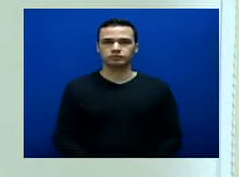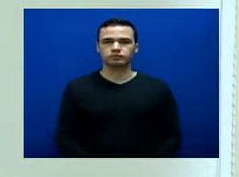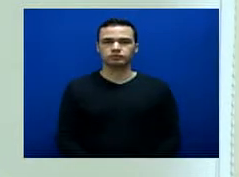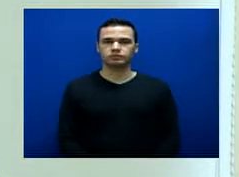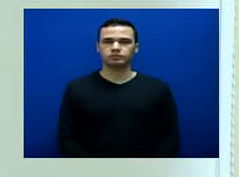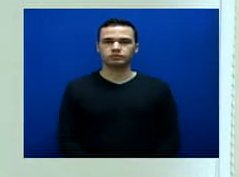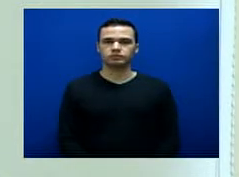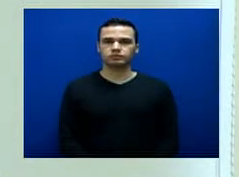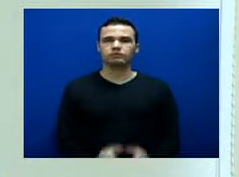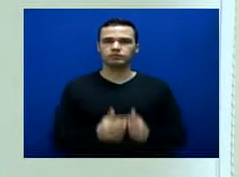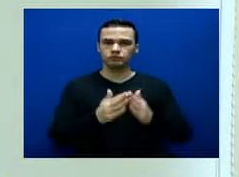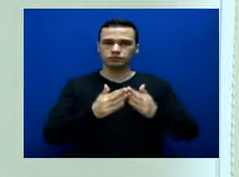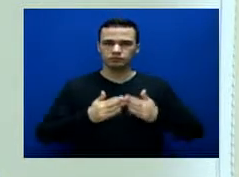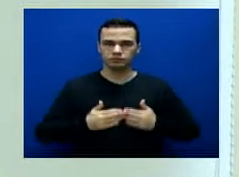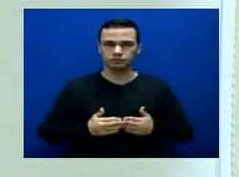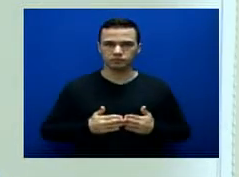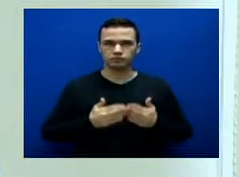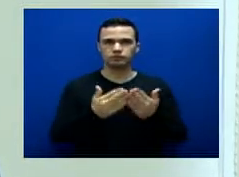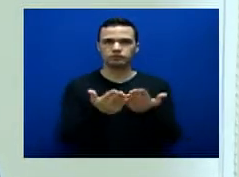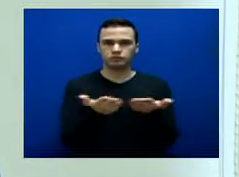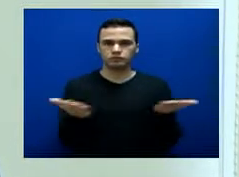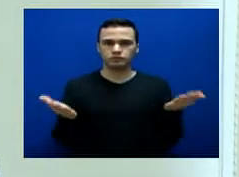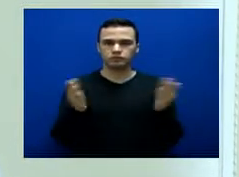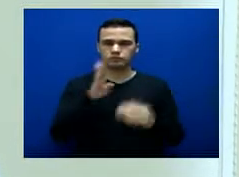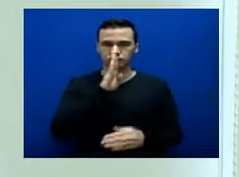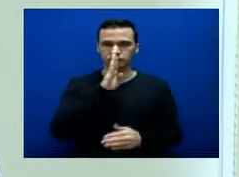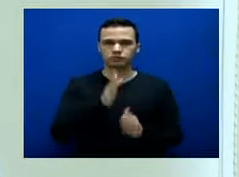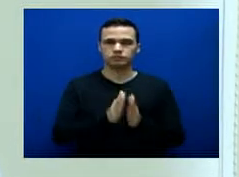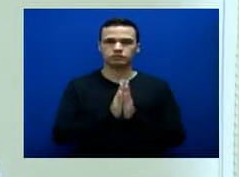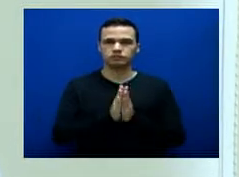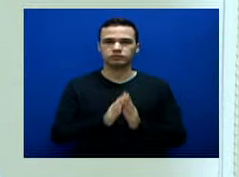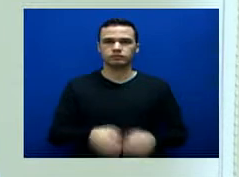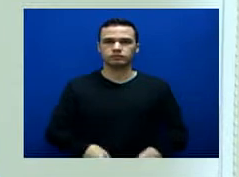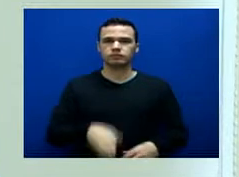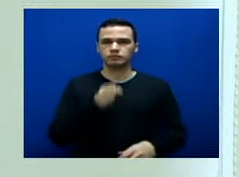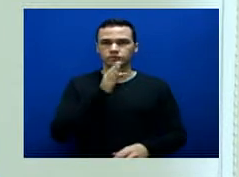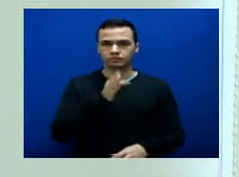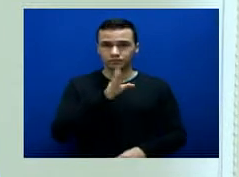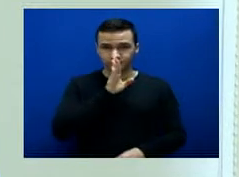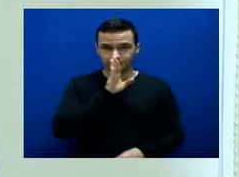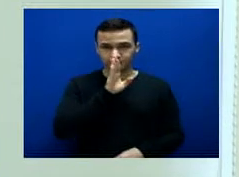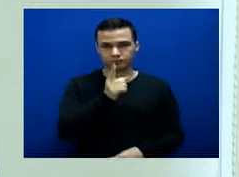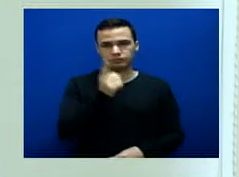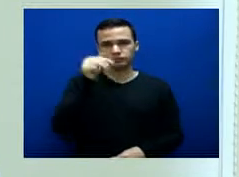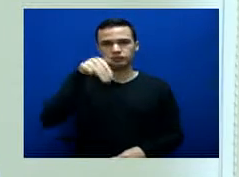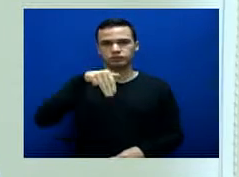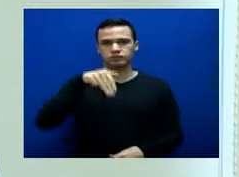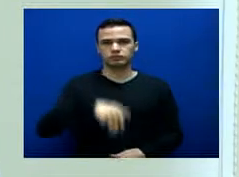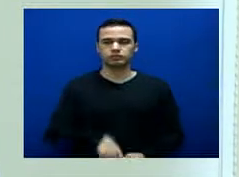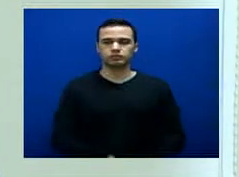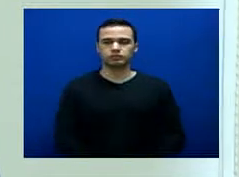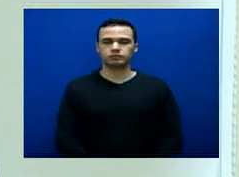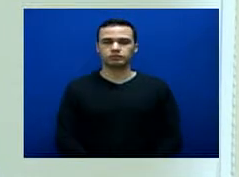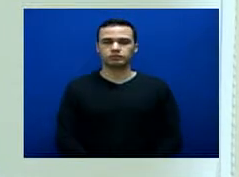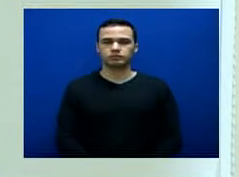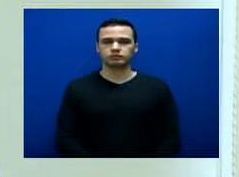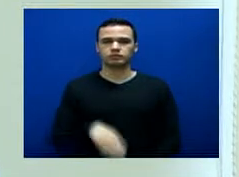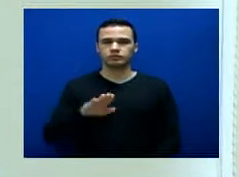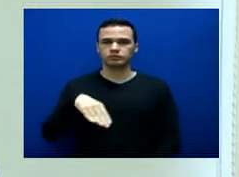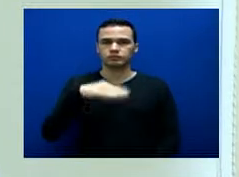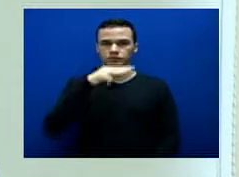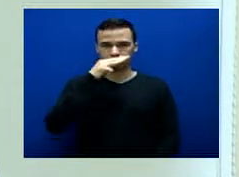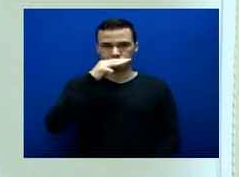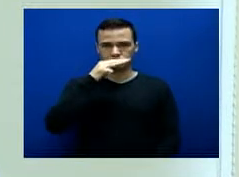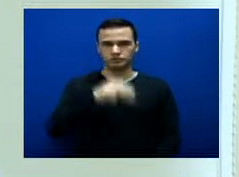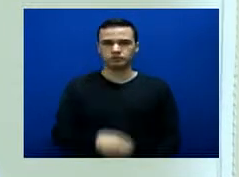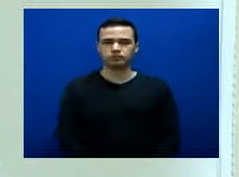Pessoal. Peço. Pessoal, silêncio um minutinho. Pessoal, silêncio um minutinho. Vereador Martinez. Vereador